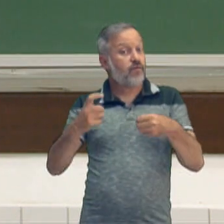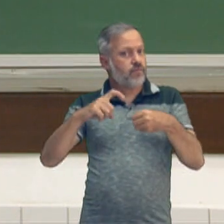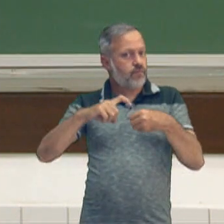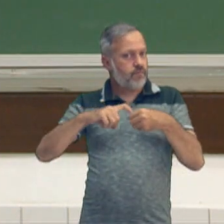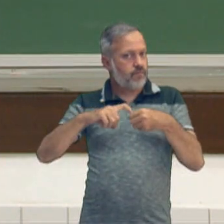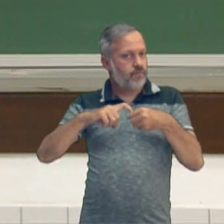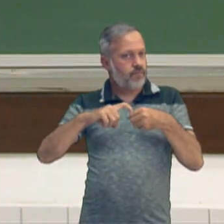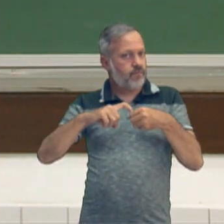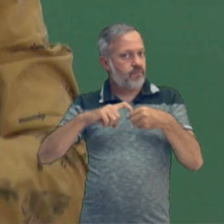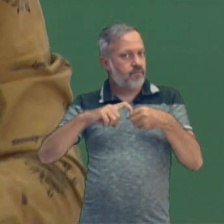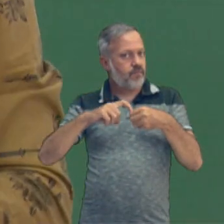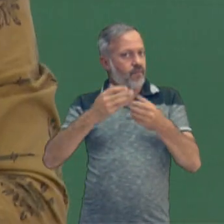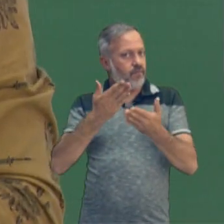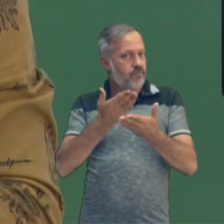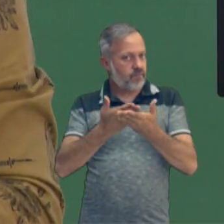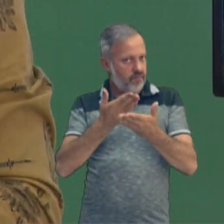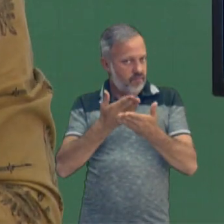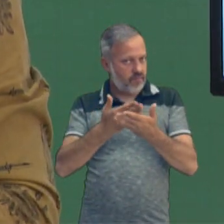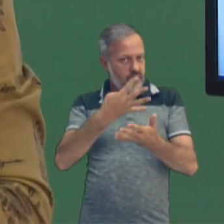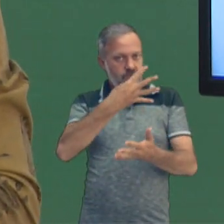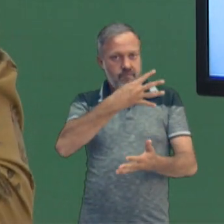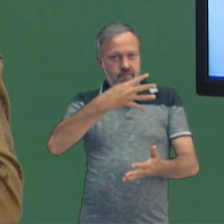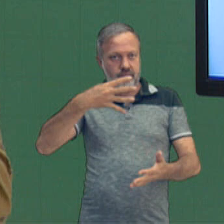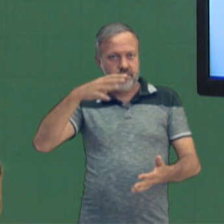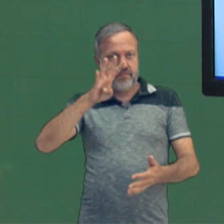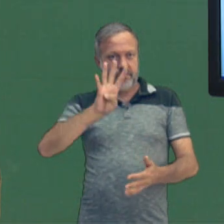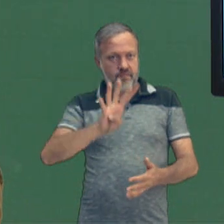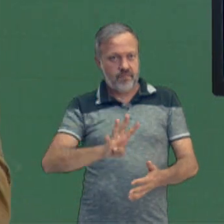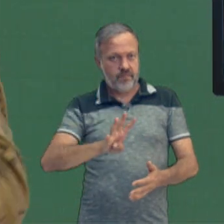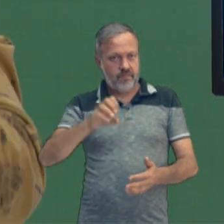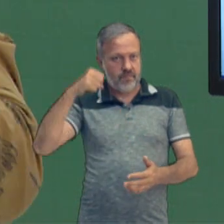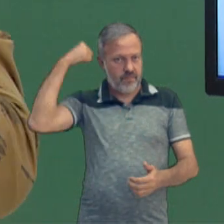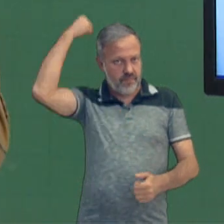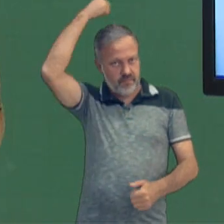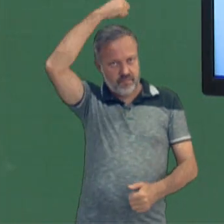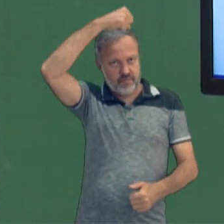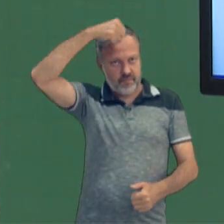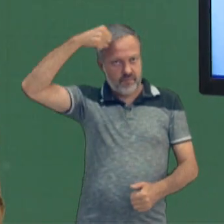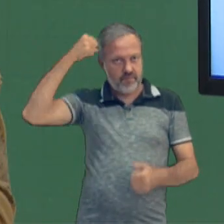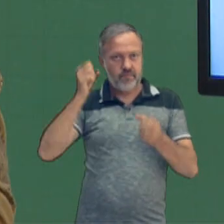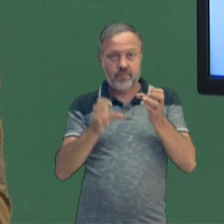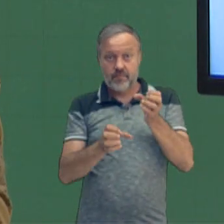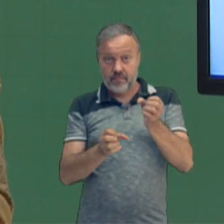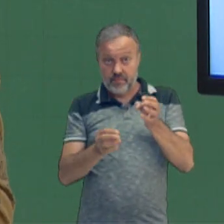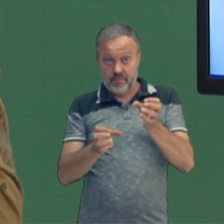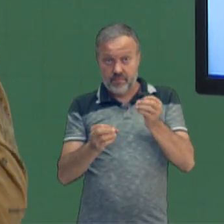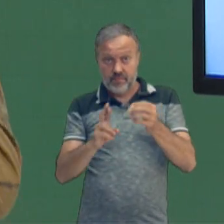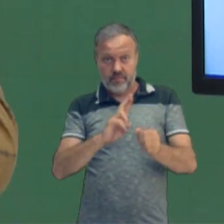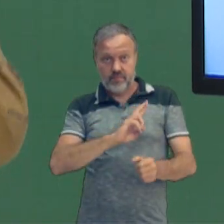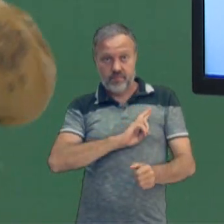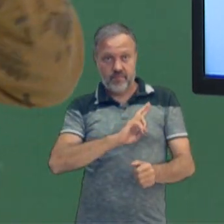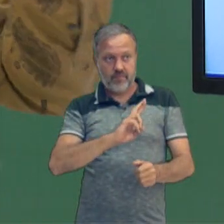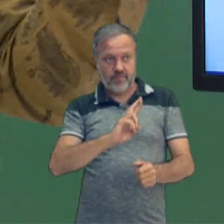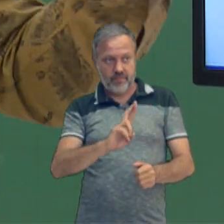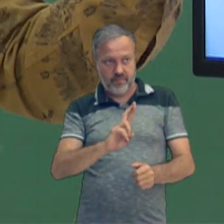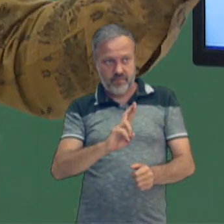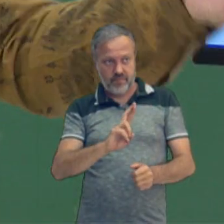Voltamos com a nossa aula sobre calendário sagrado, ensino religioso dentro do